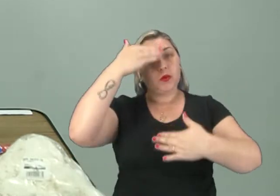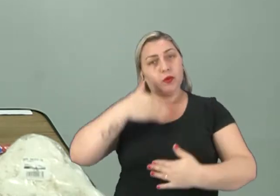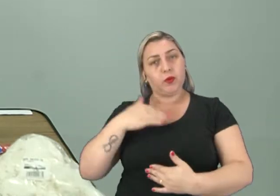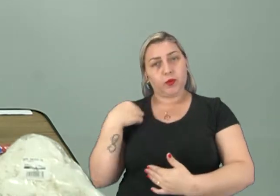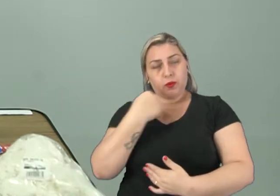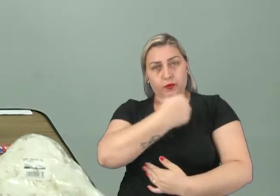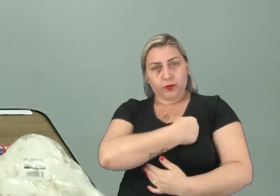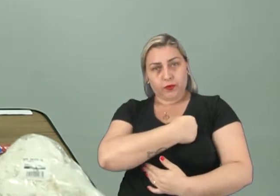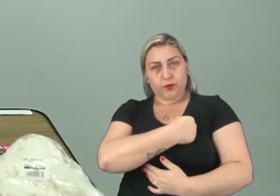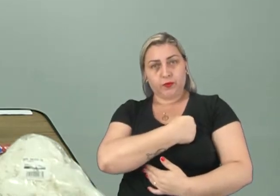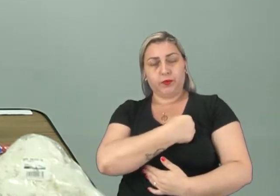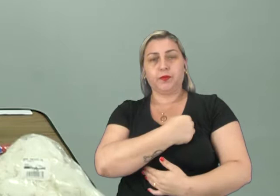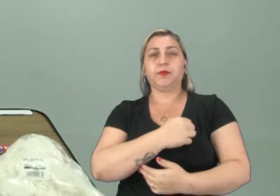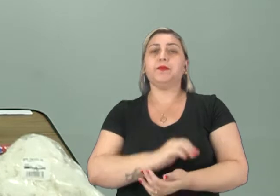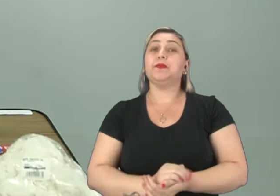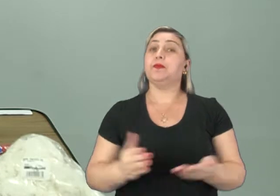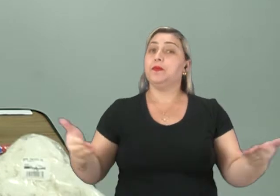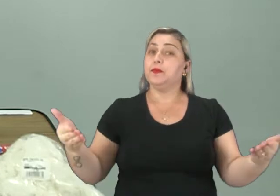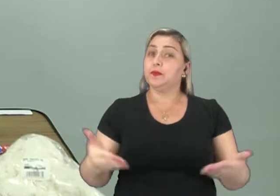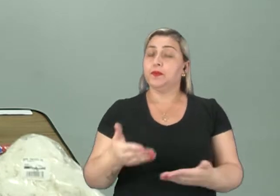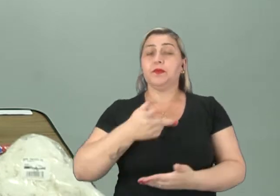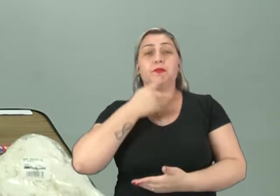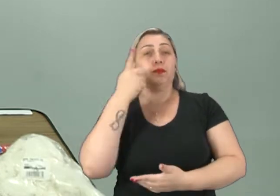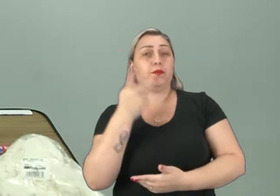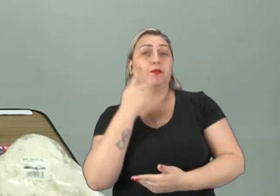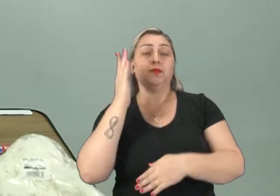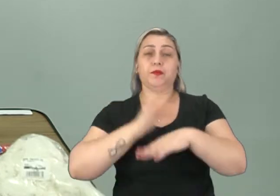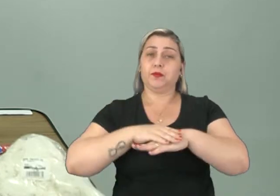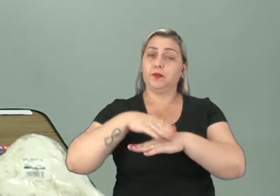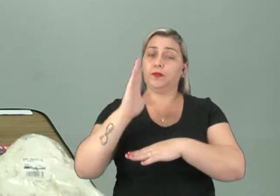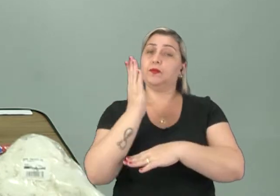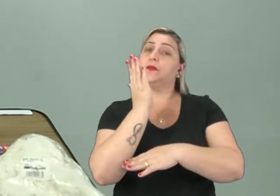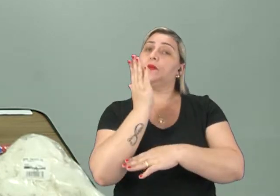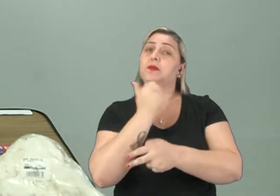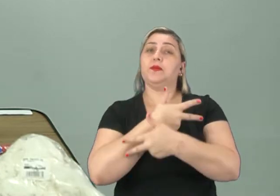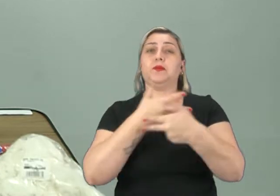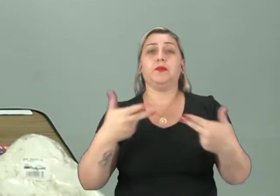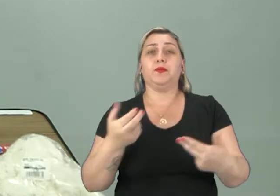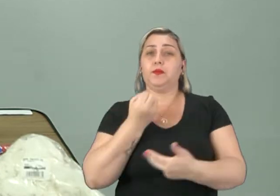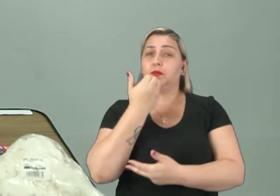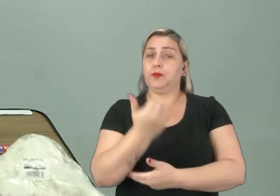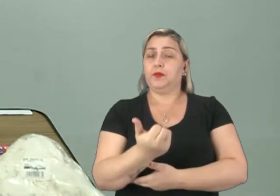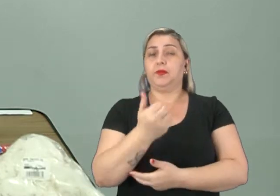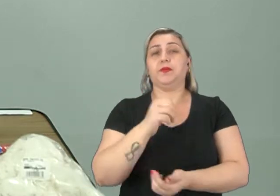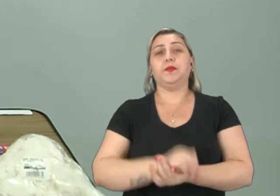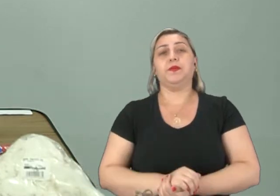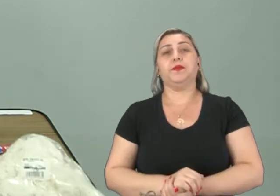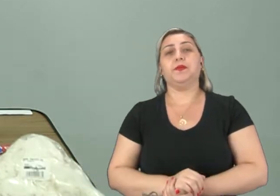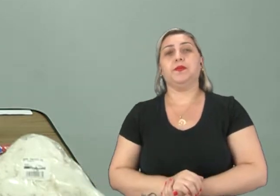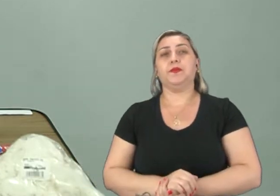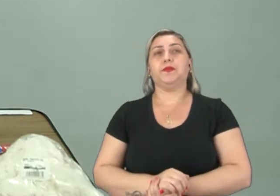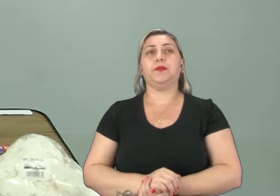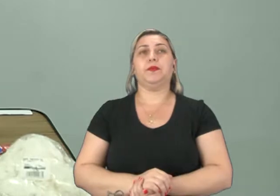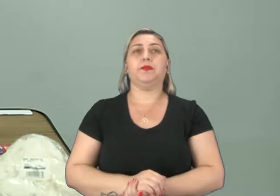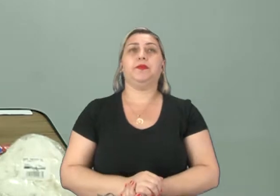corpo. Agora, a gente vai falar um pouco mais sobre essa alimentação, tá bom? Vamos aqui comigo,